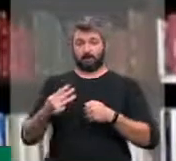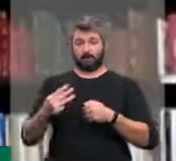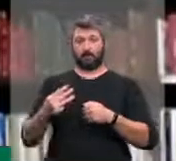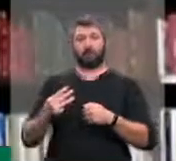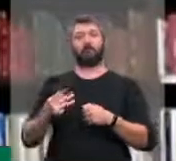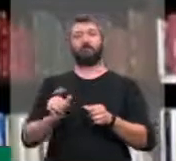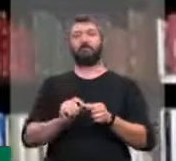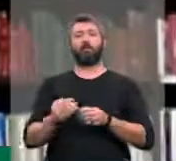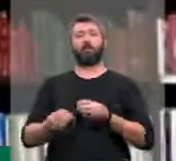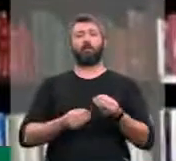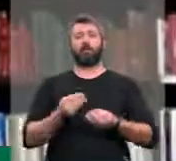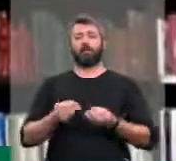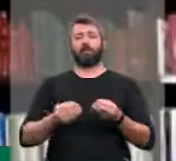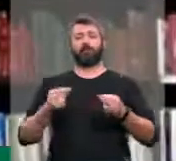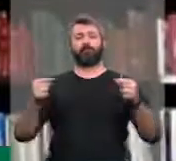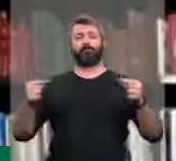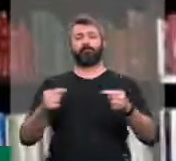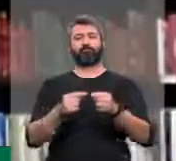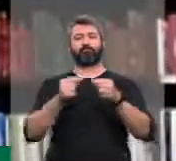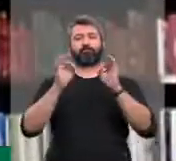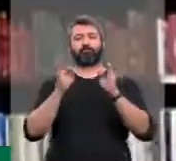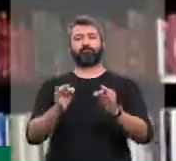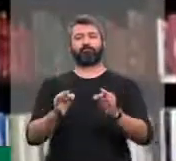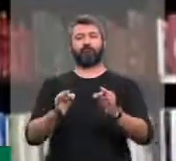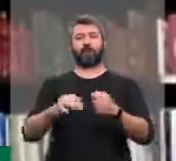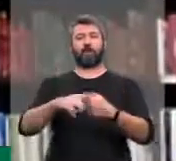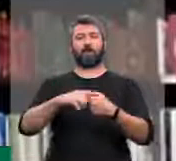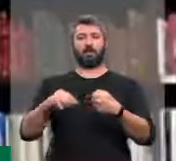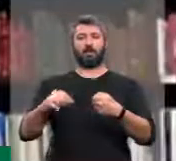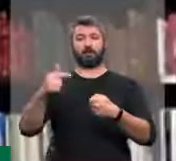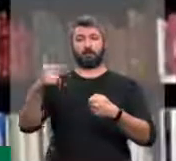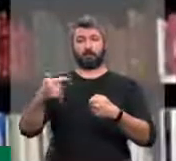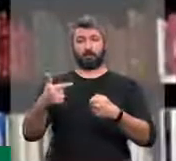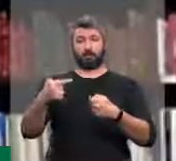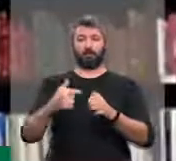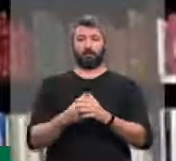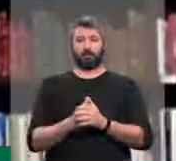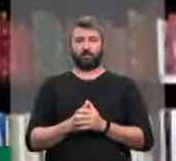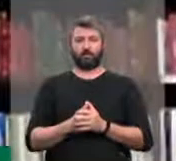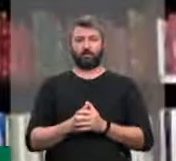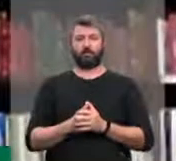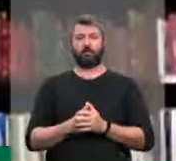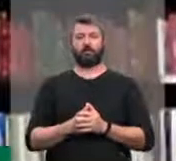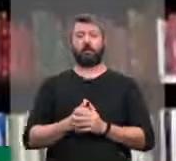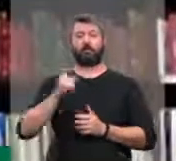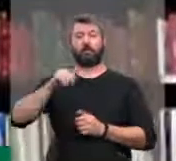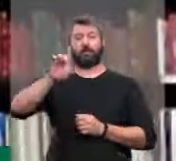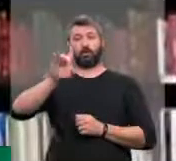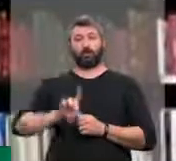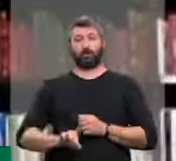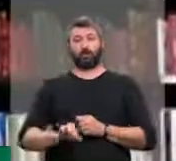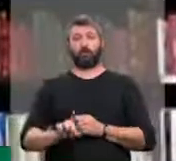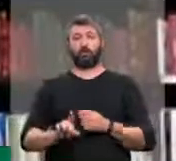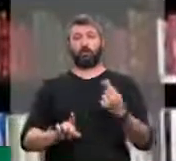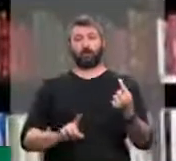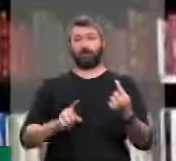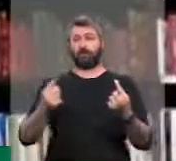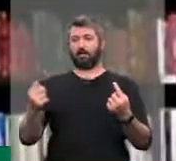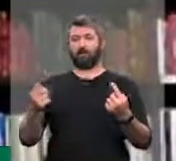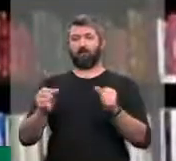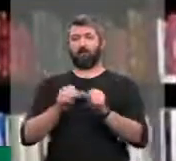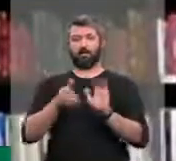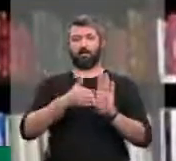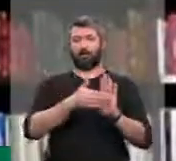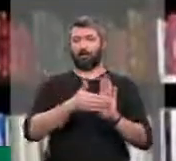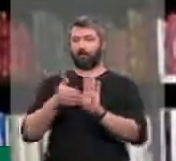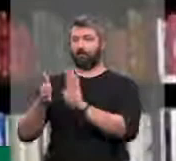é feita em sintonia com o disposto no artigo 2º, no que concerne ao direito das partes em litígio em formular proposta